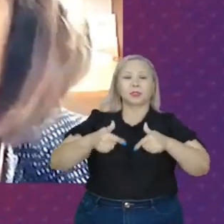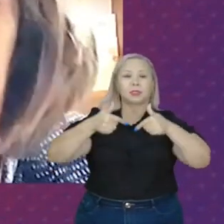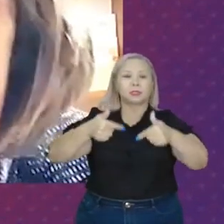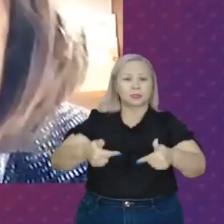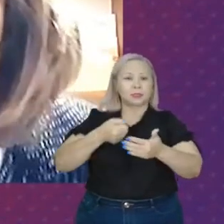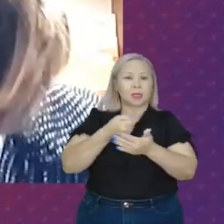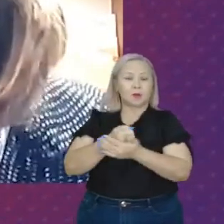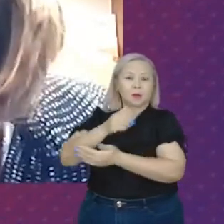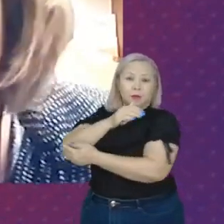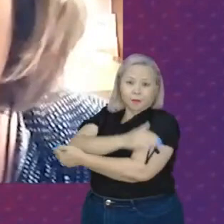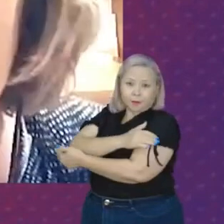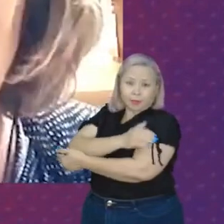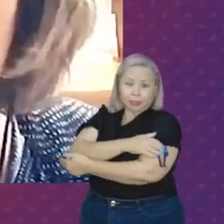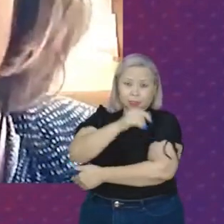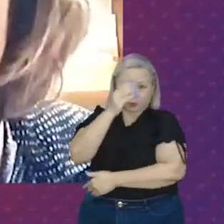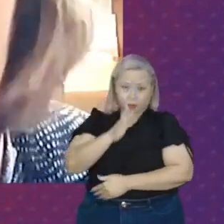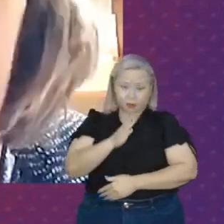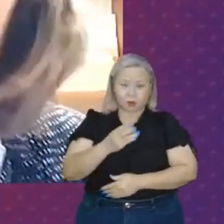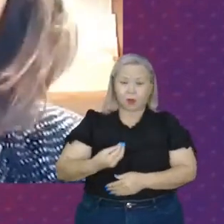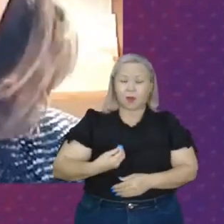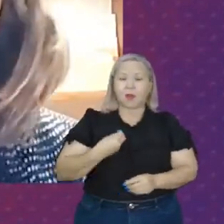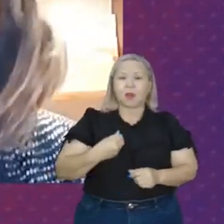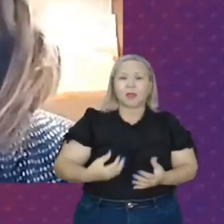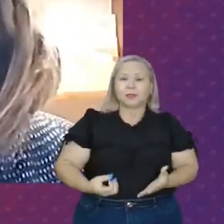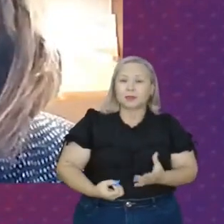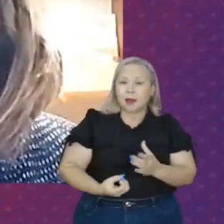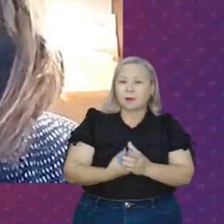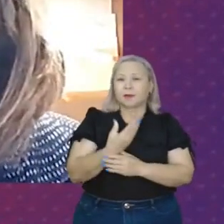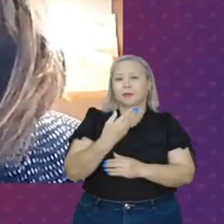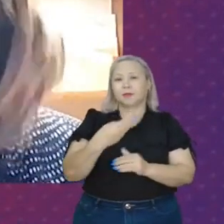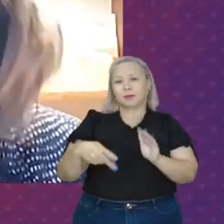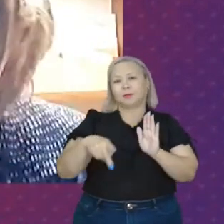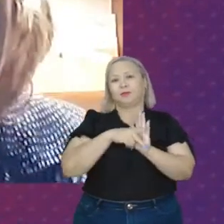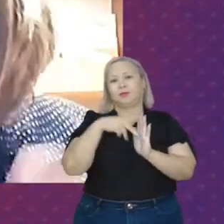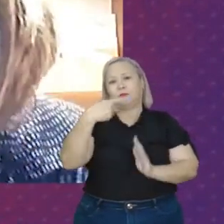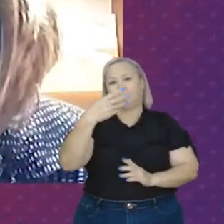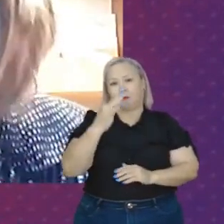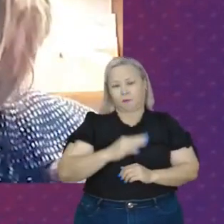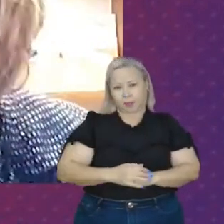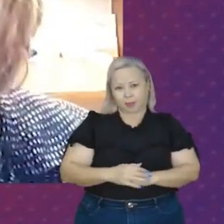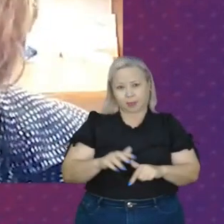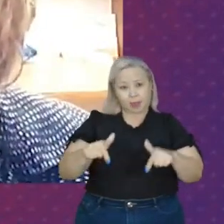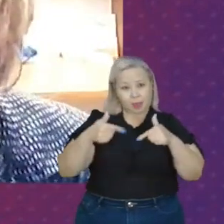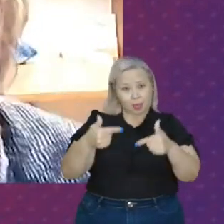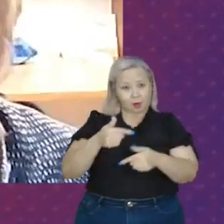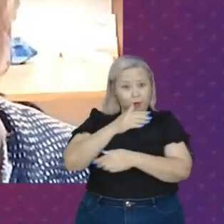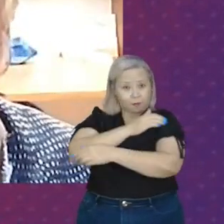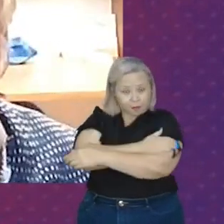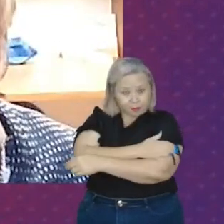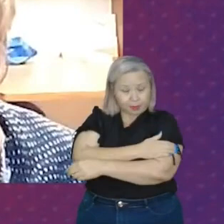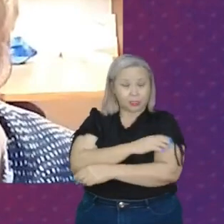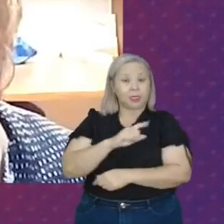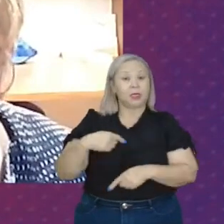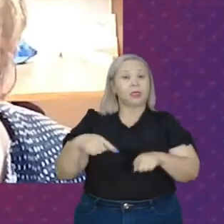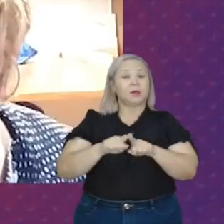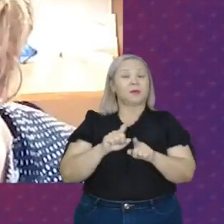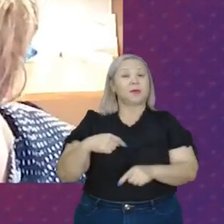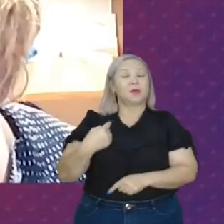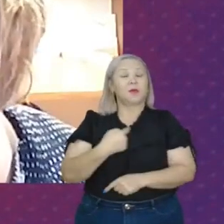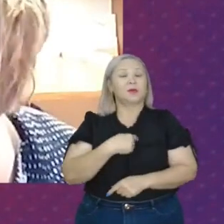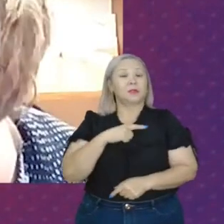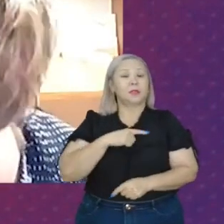luta feminista, ela está no nascimento do próprio PT. A luta para que nós tenhamos uma